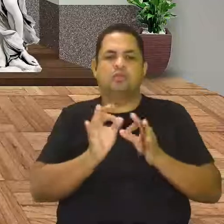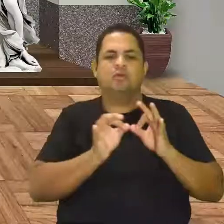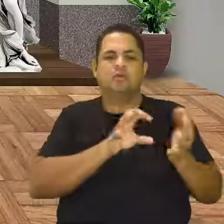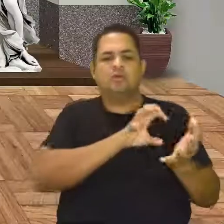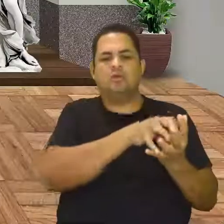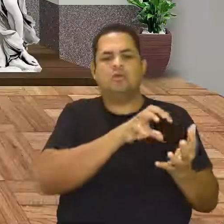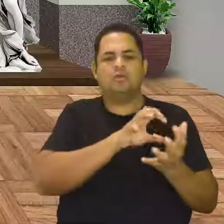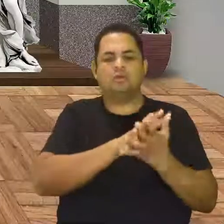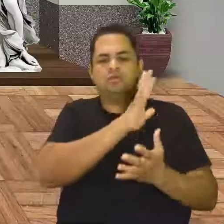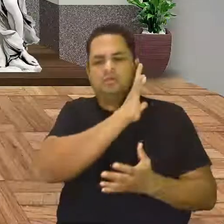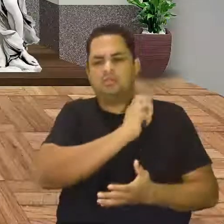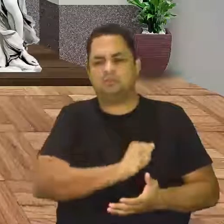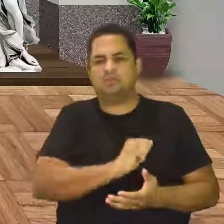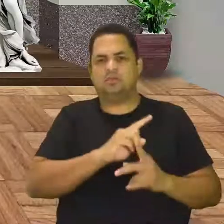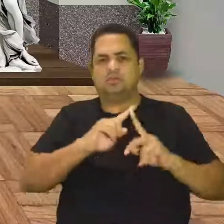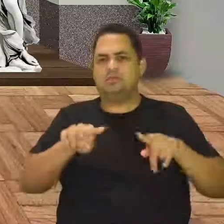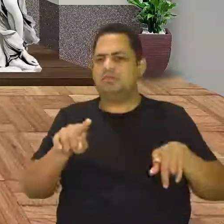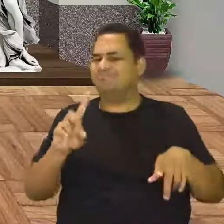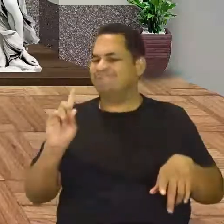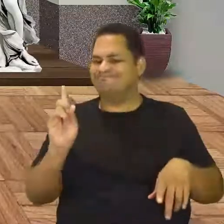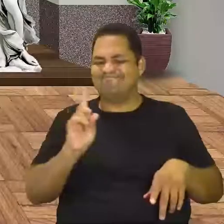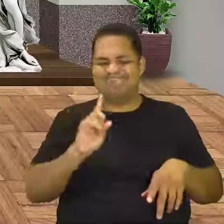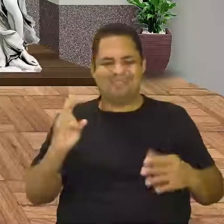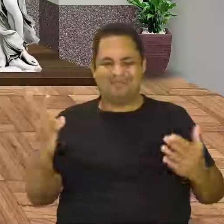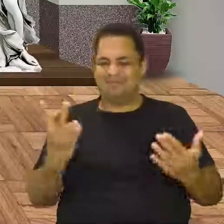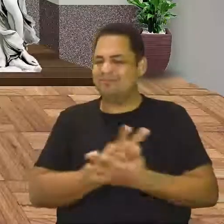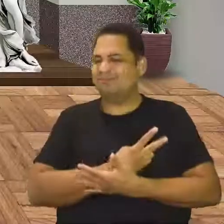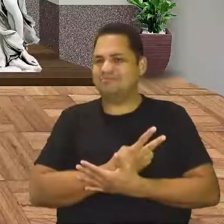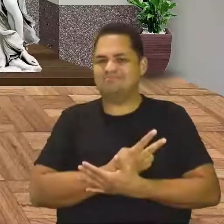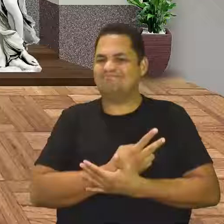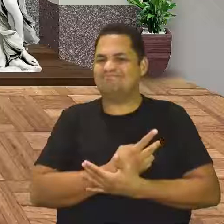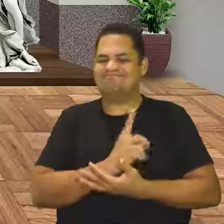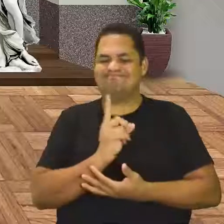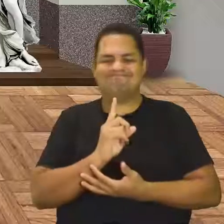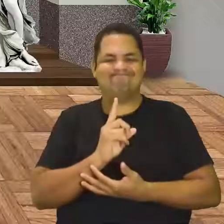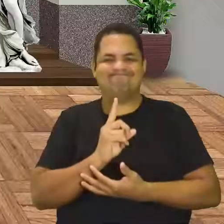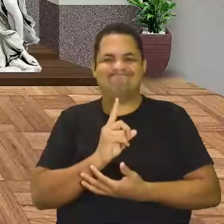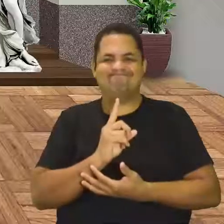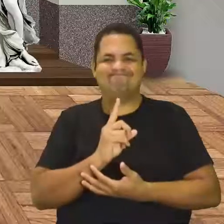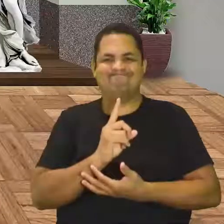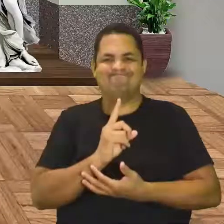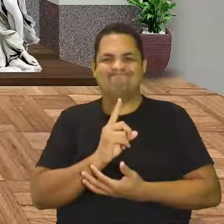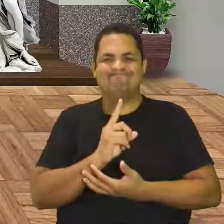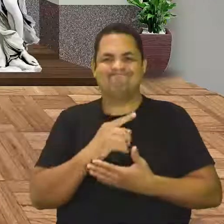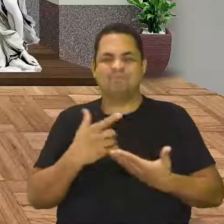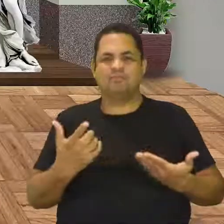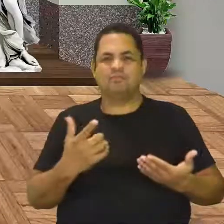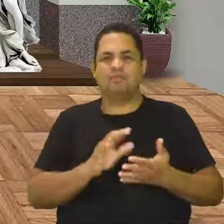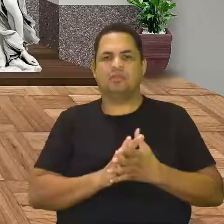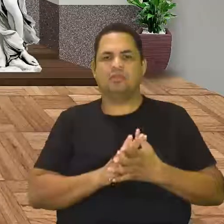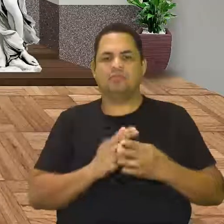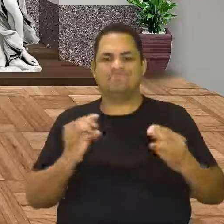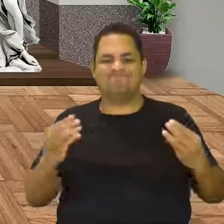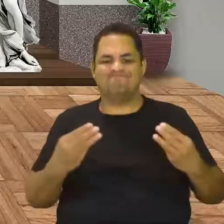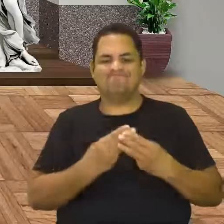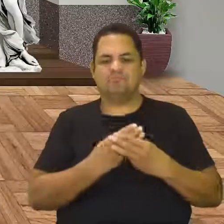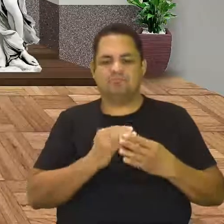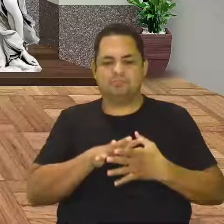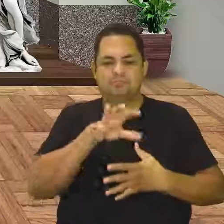colonização palestina. Mas isso não foi realidade, não se torna realidade. Então os judeus passaram a